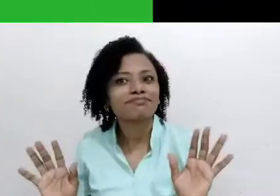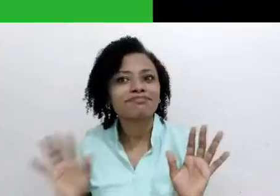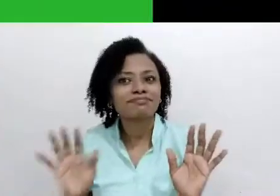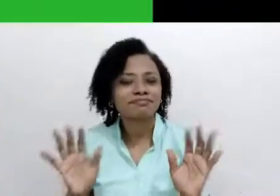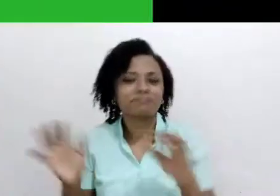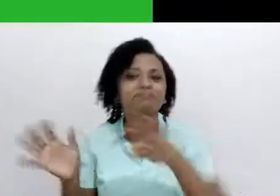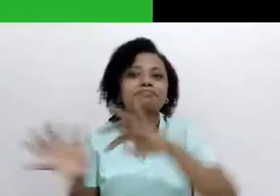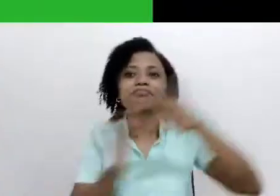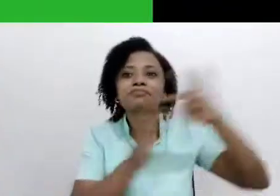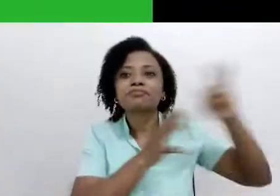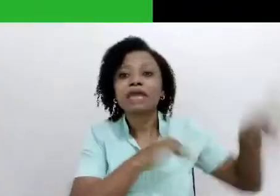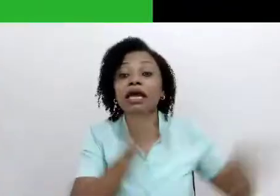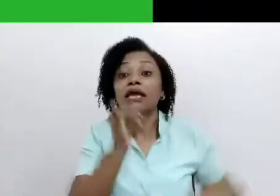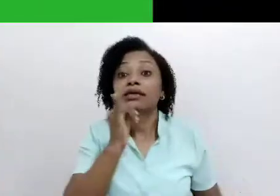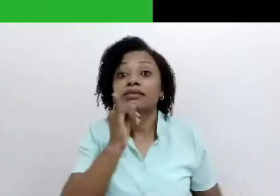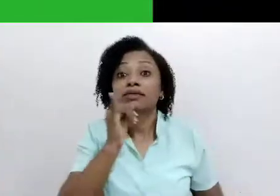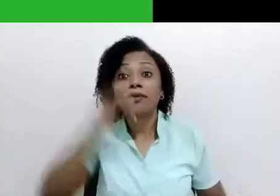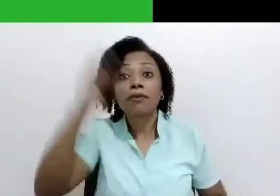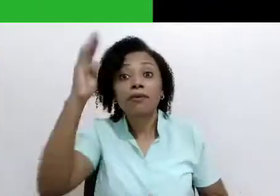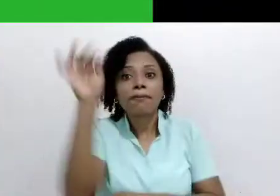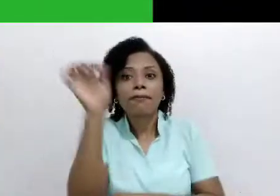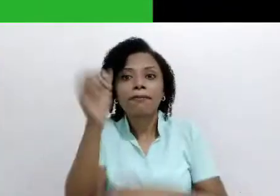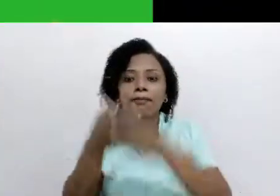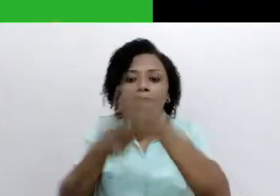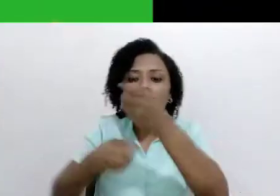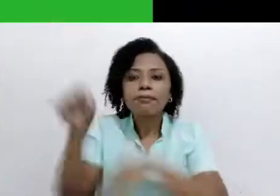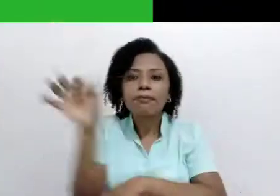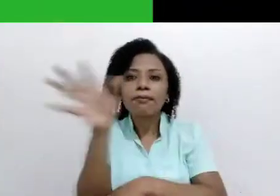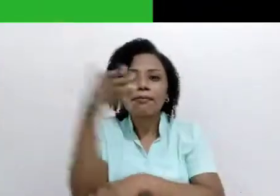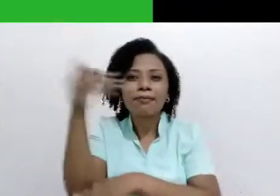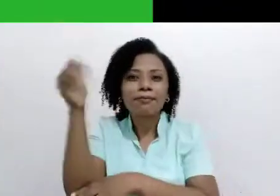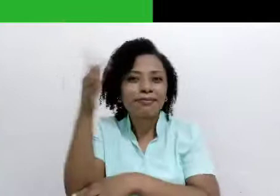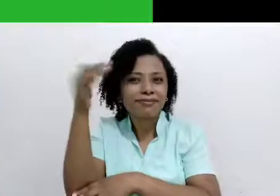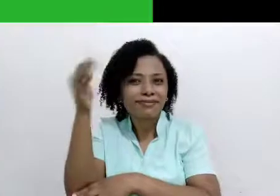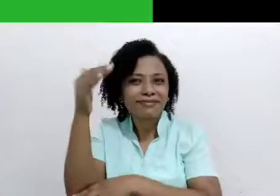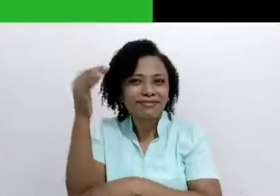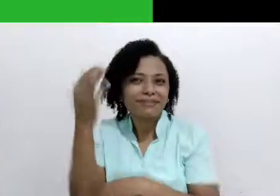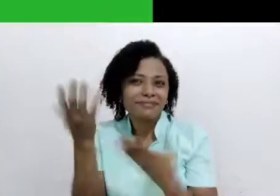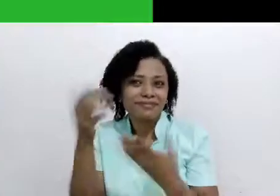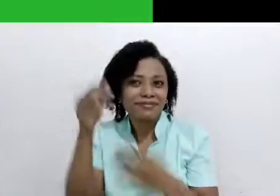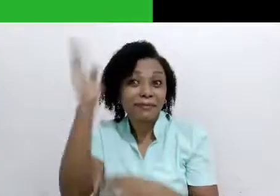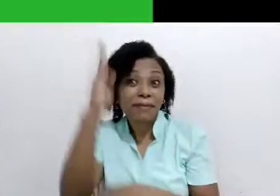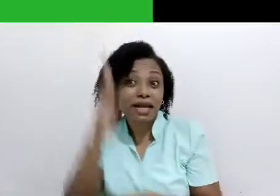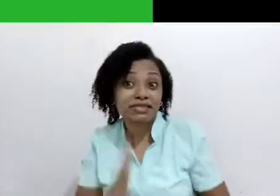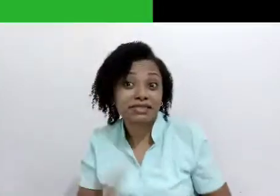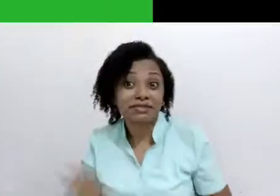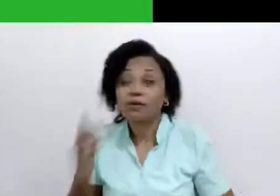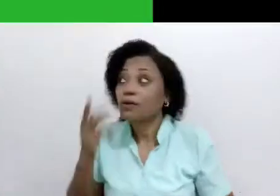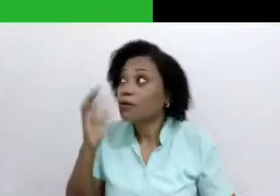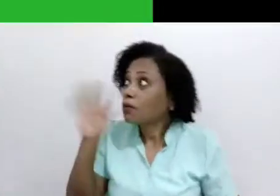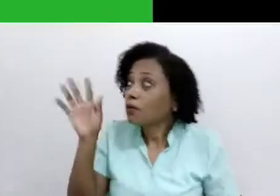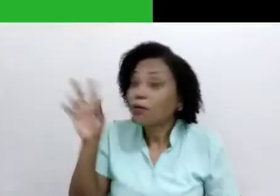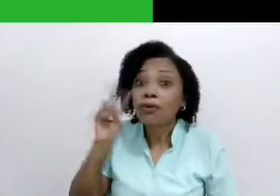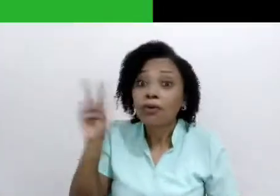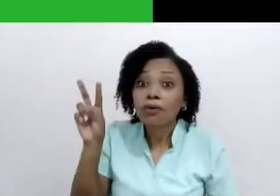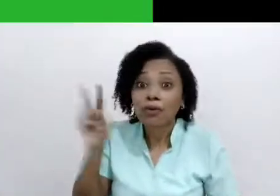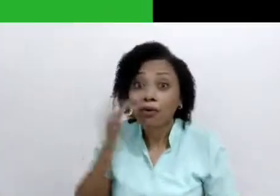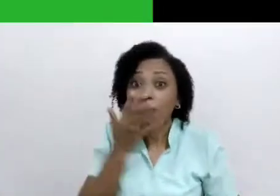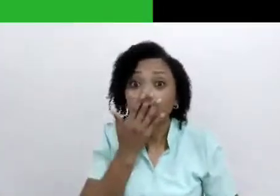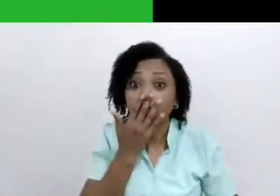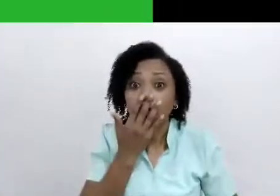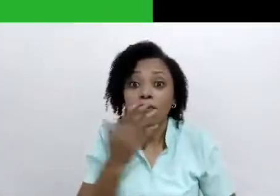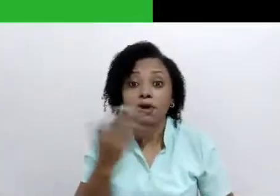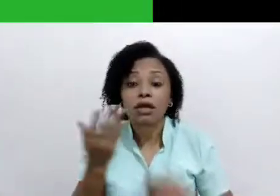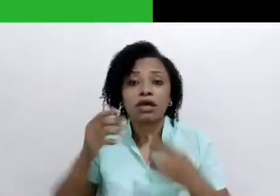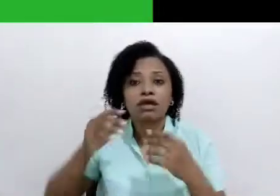Por exemplo, se a gente pegasse aqui a bandeira do Brasil, onde é formada pelas cores verde,